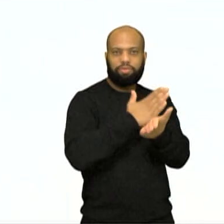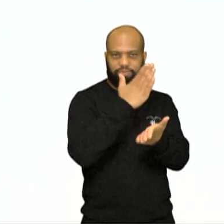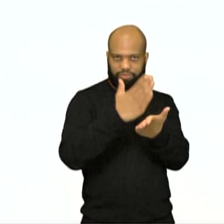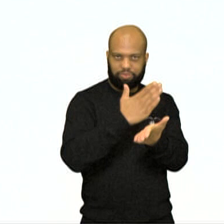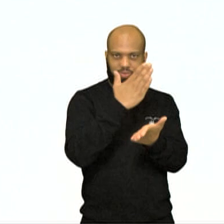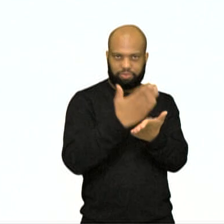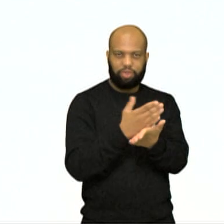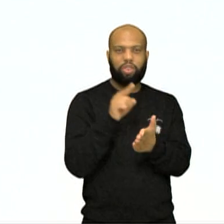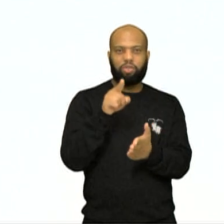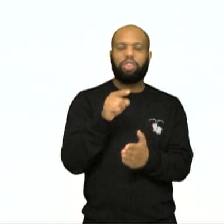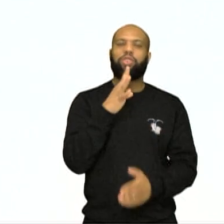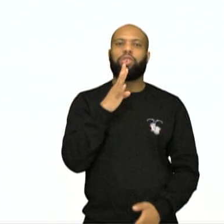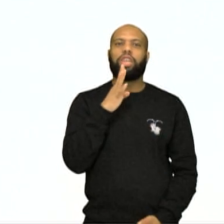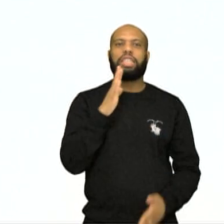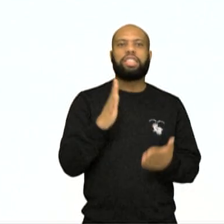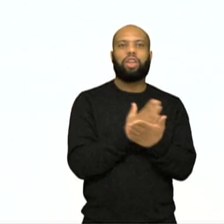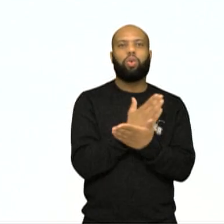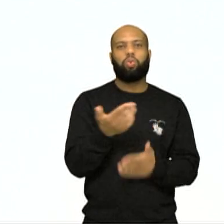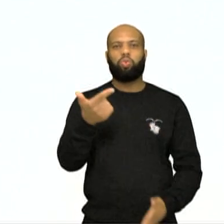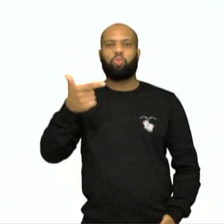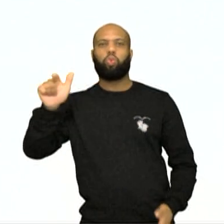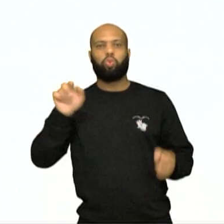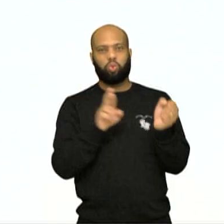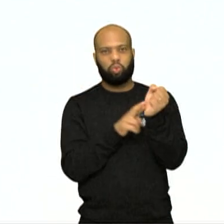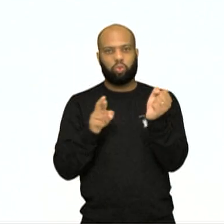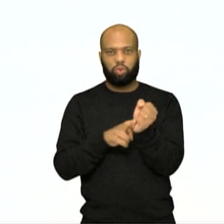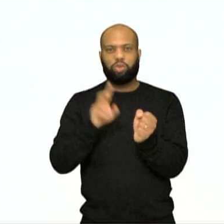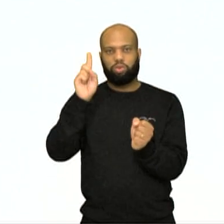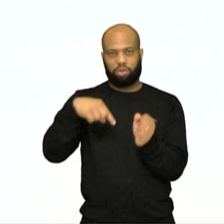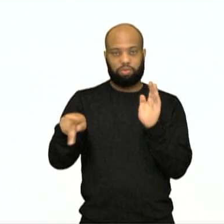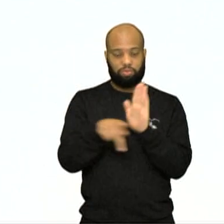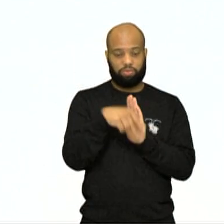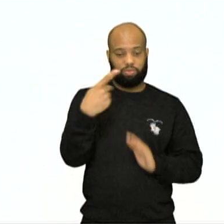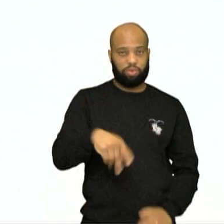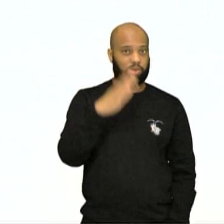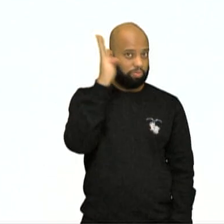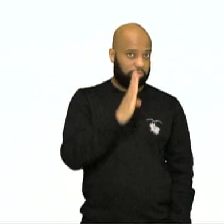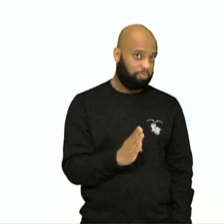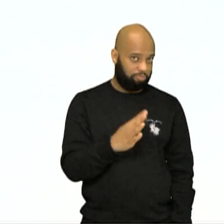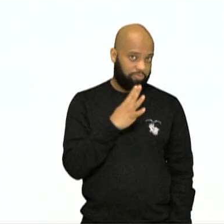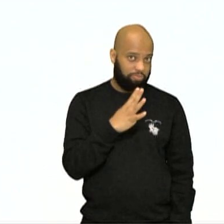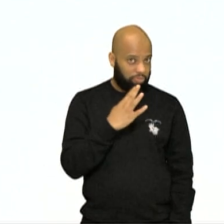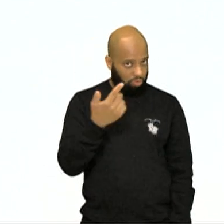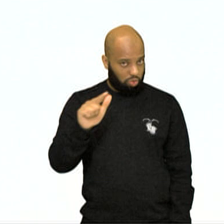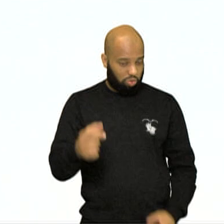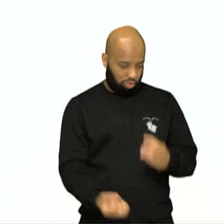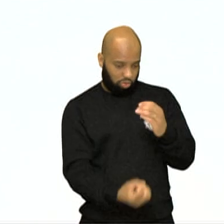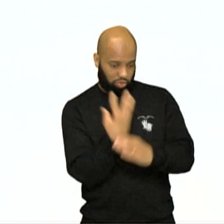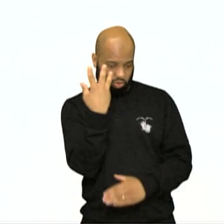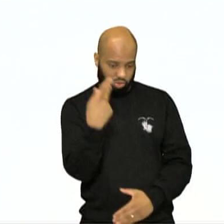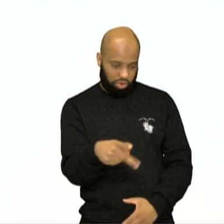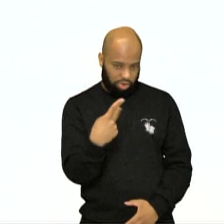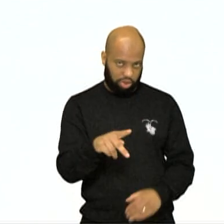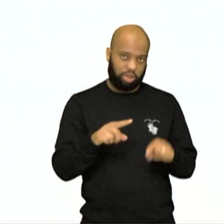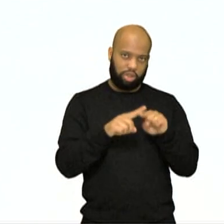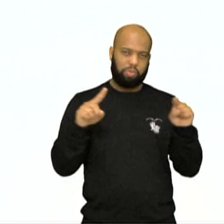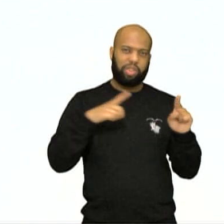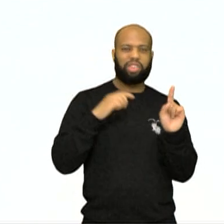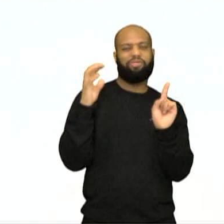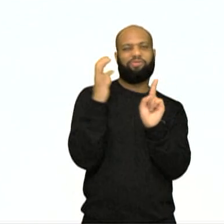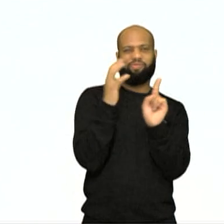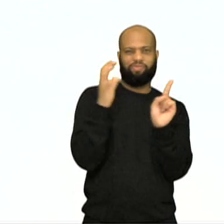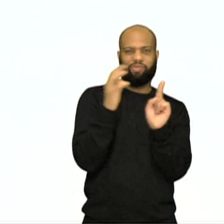caderninho. Você conhece algum outro ritmo que podemos dizer que é genuinamente brasileiro? Que foi criado aqui apesar das